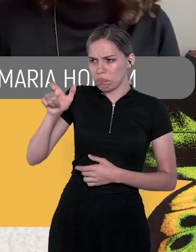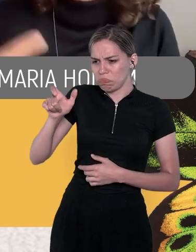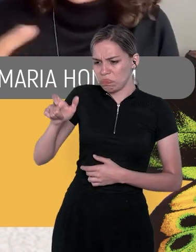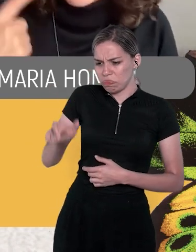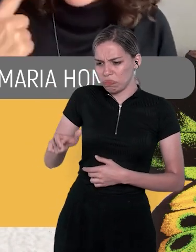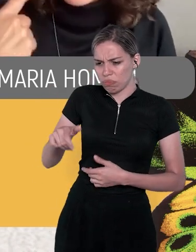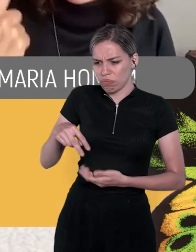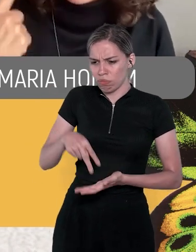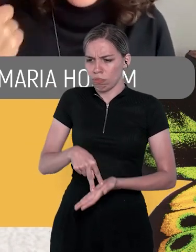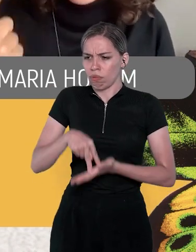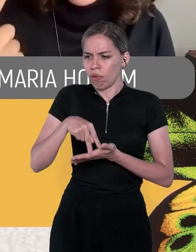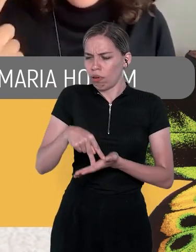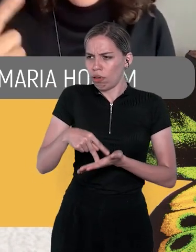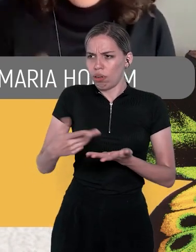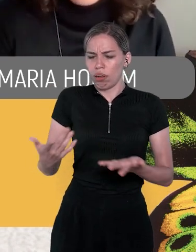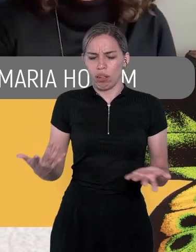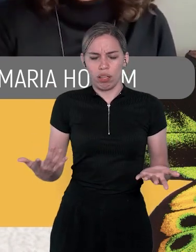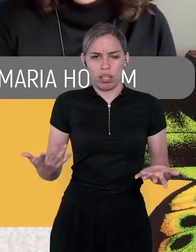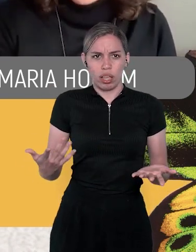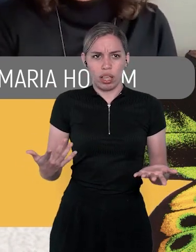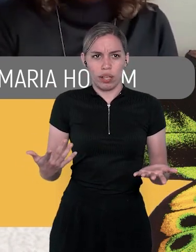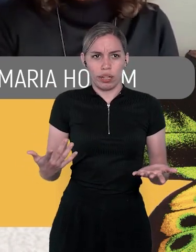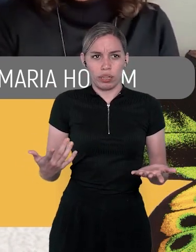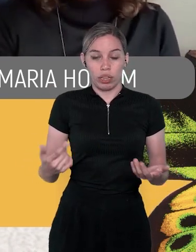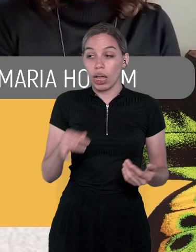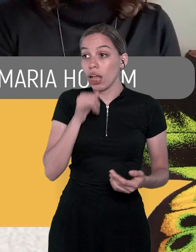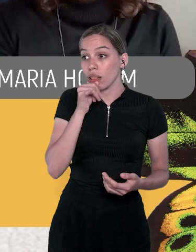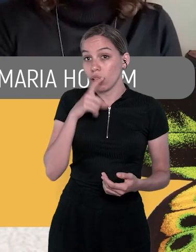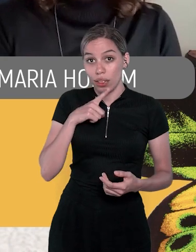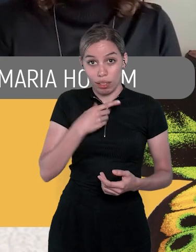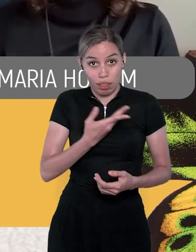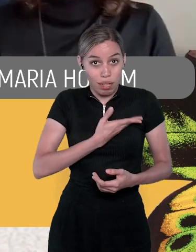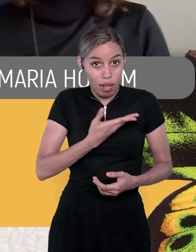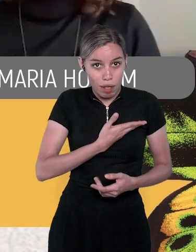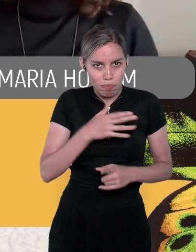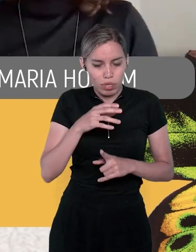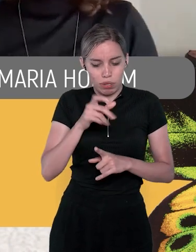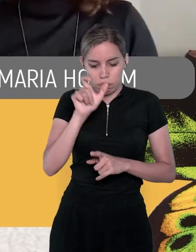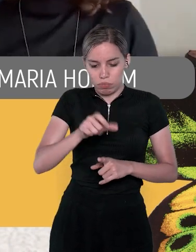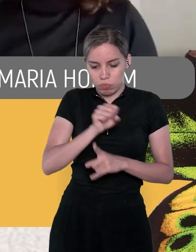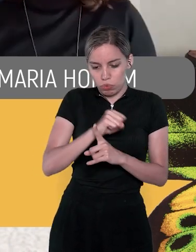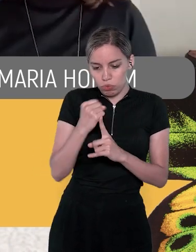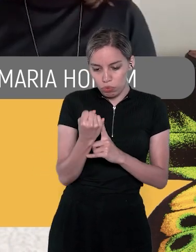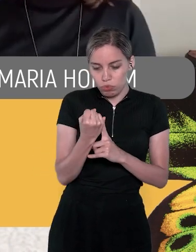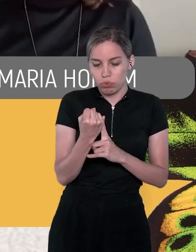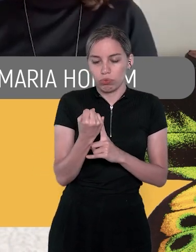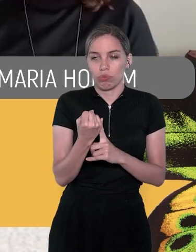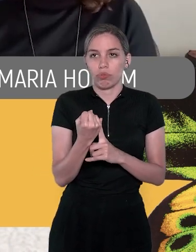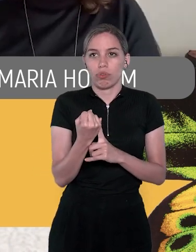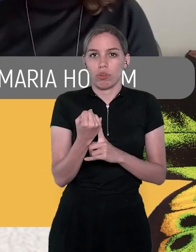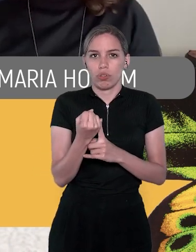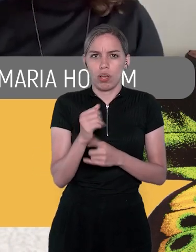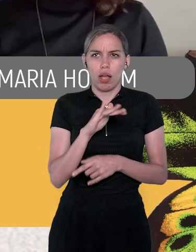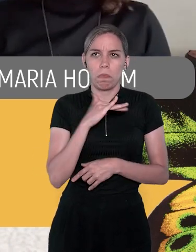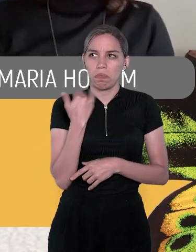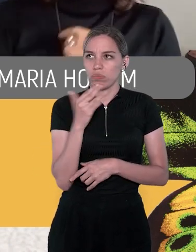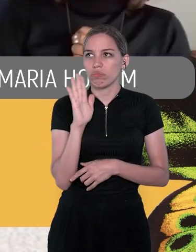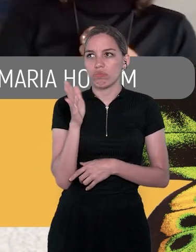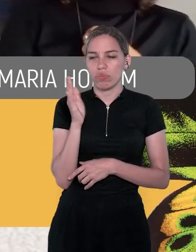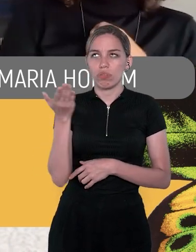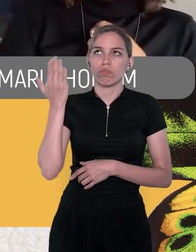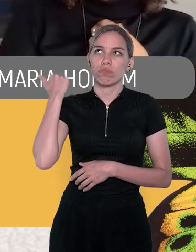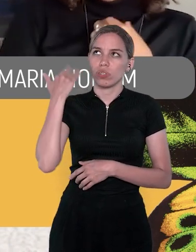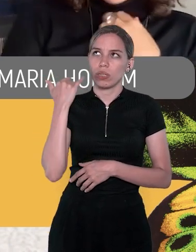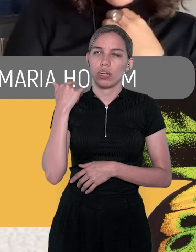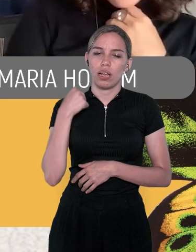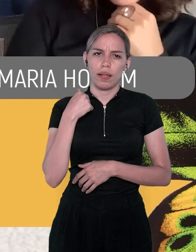com subjetividades, né? Exatamente. Eu tenho um amigo, inclusive, sociólogo, que morreu